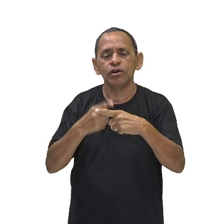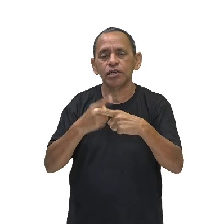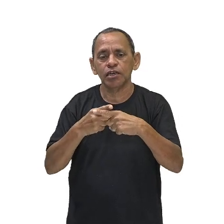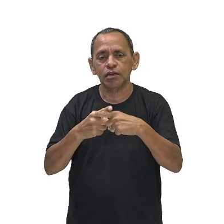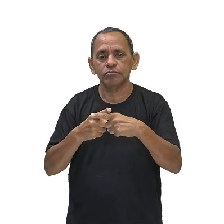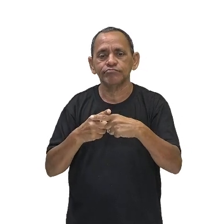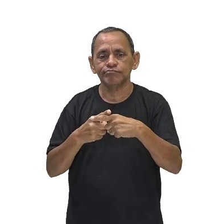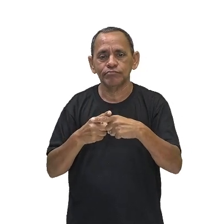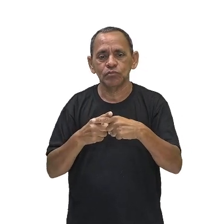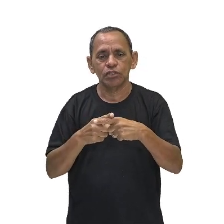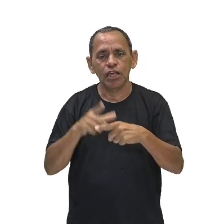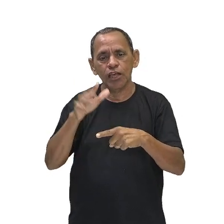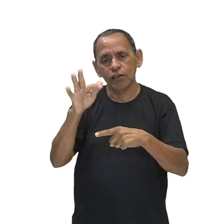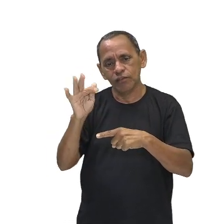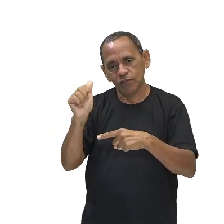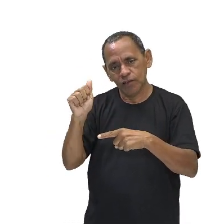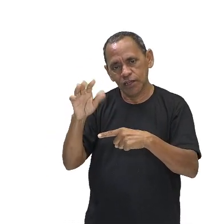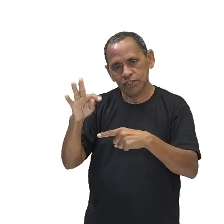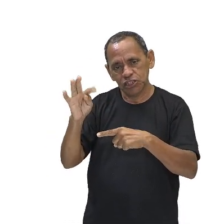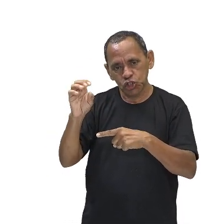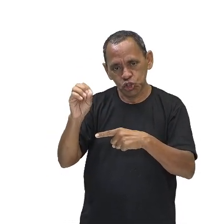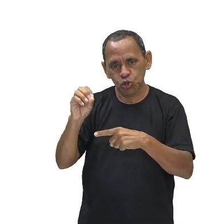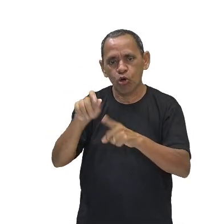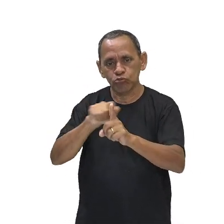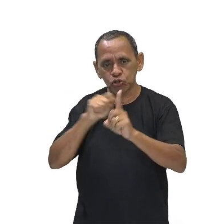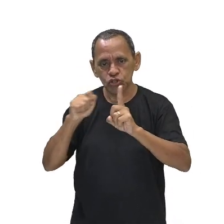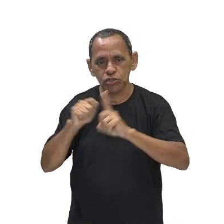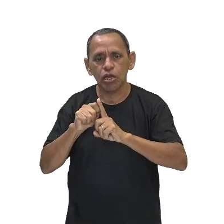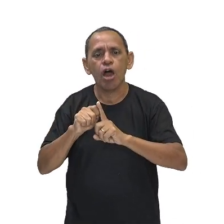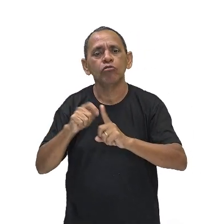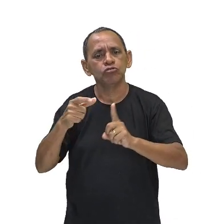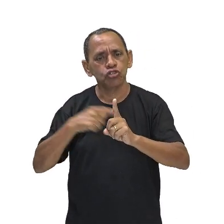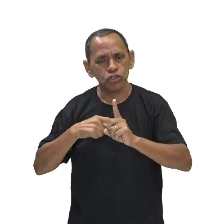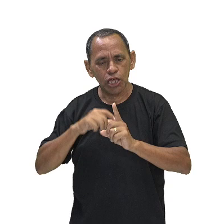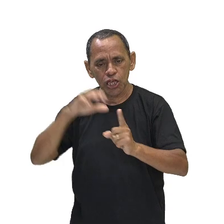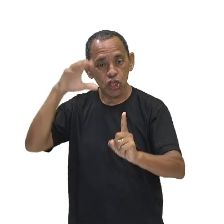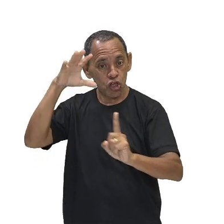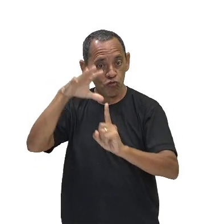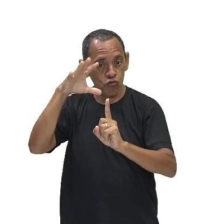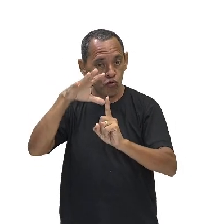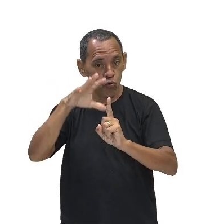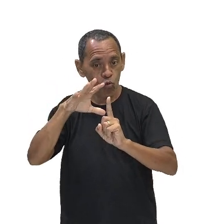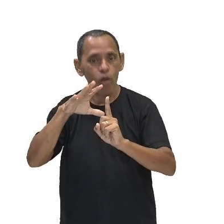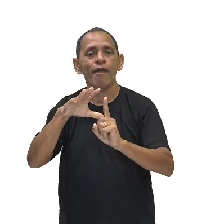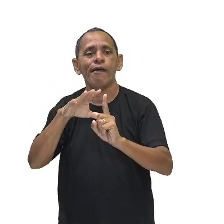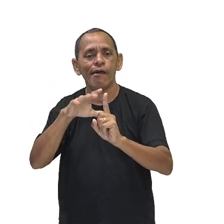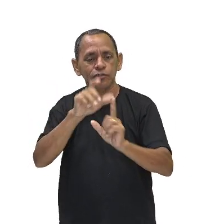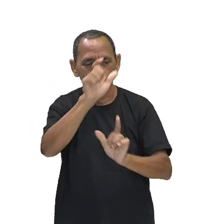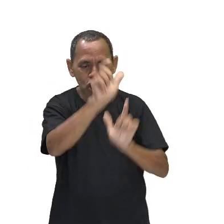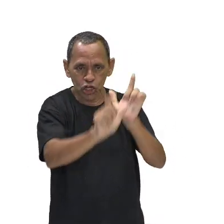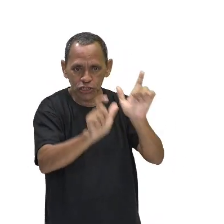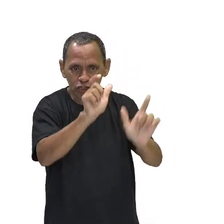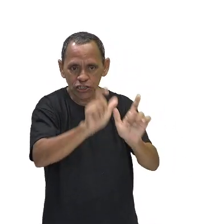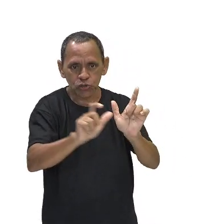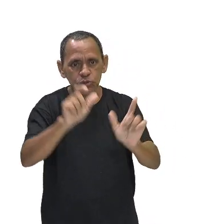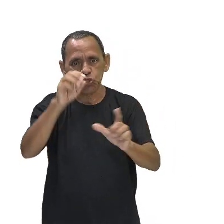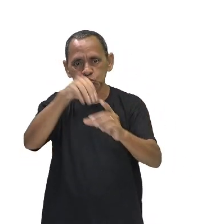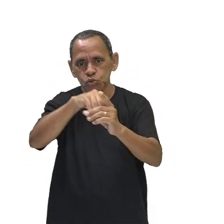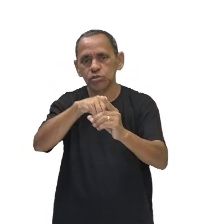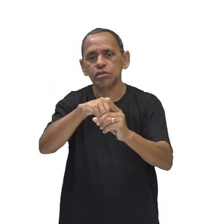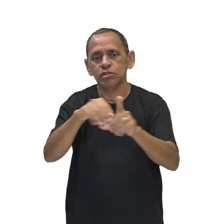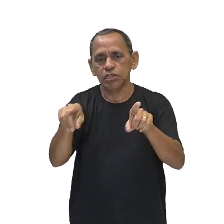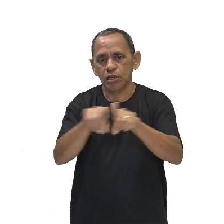social, ele exerce uma força sobre os indivíduos, e aqueles que não seguirem os padrões